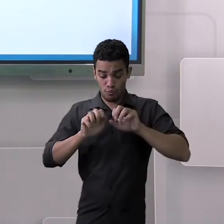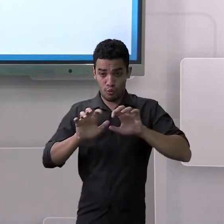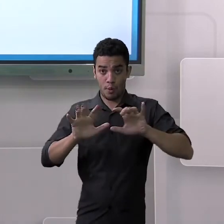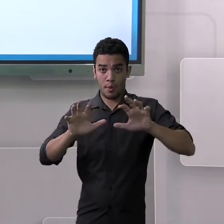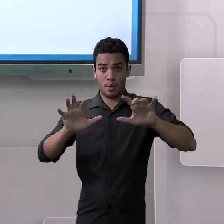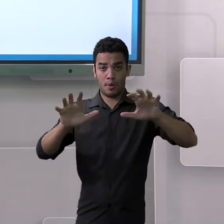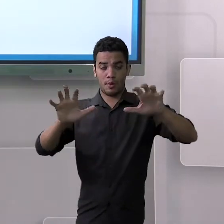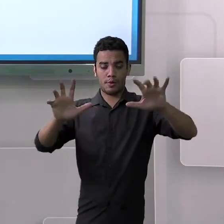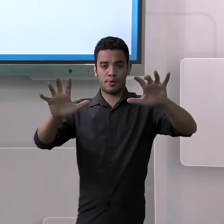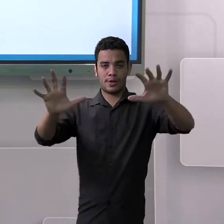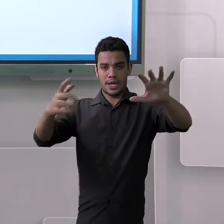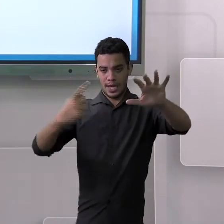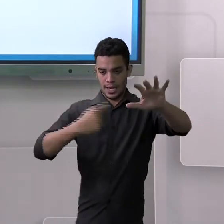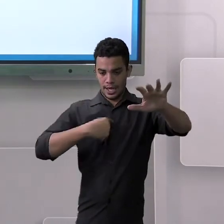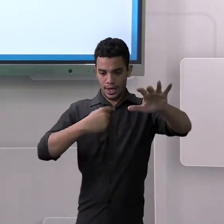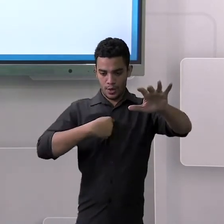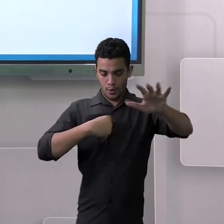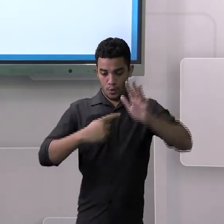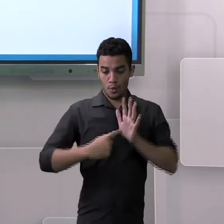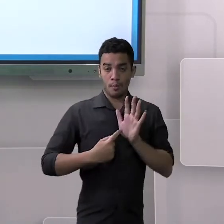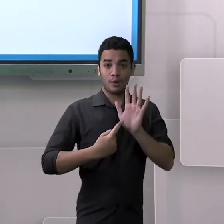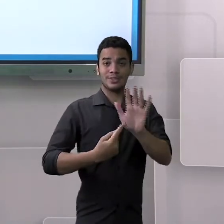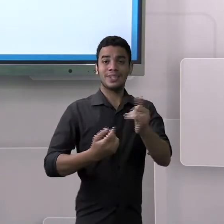transmitindo, eu sou